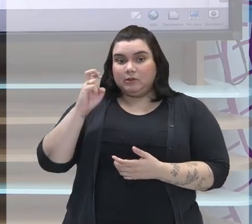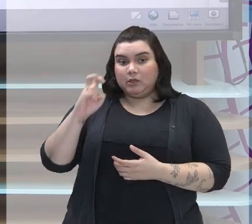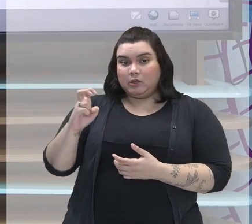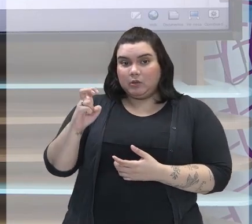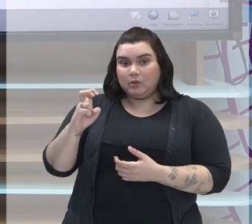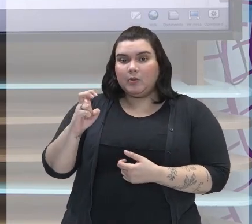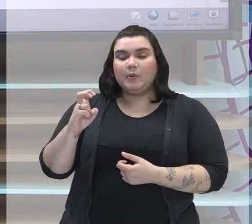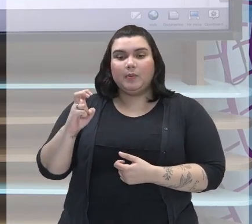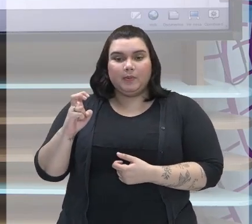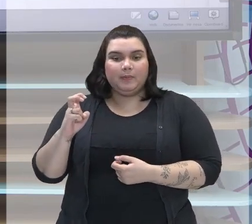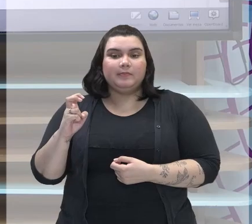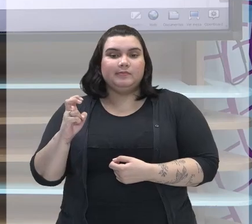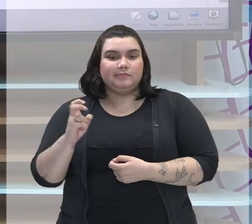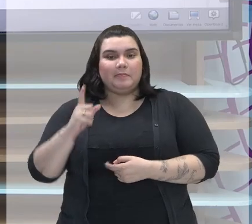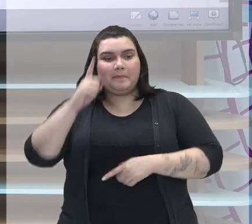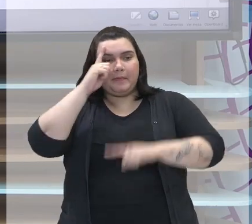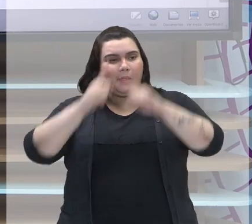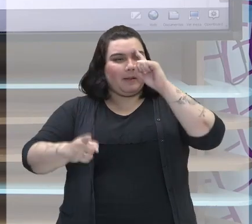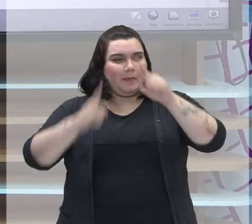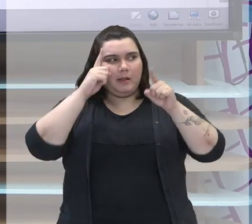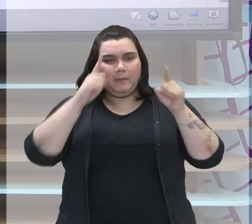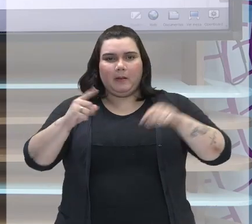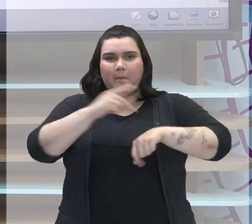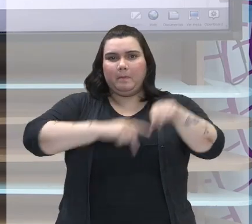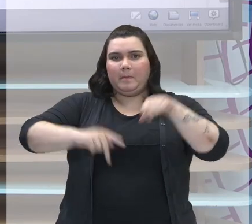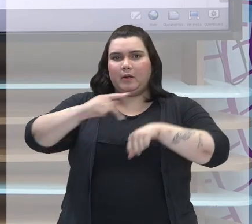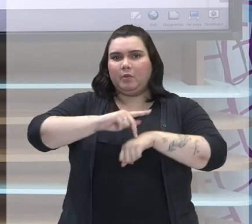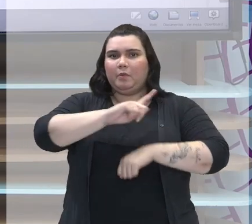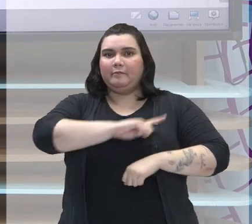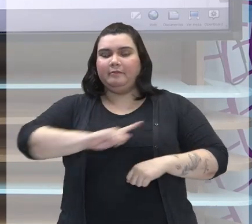de idade governar um país.